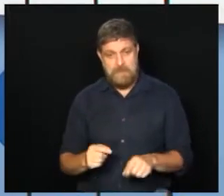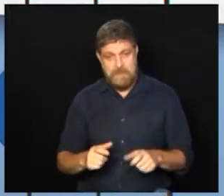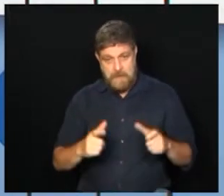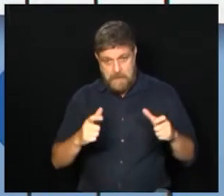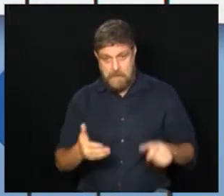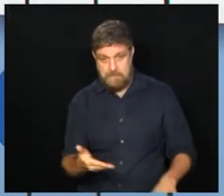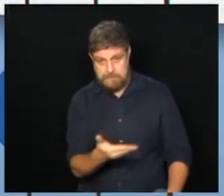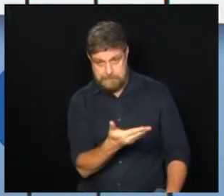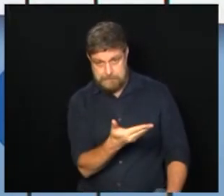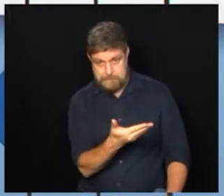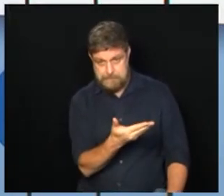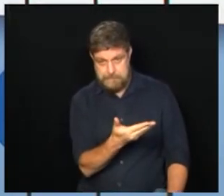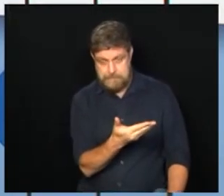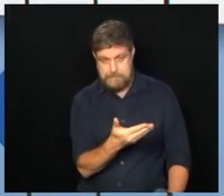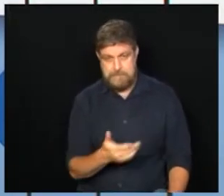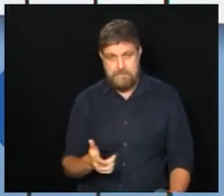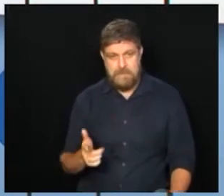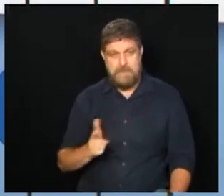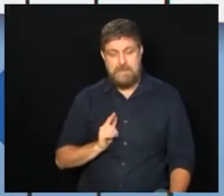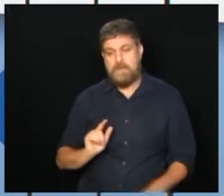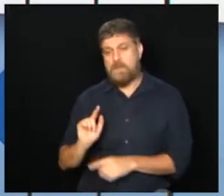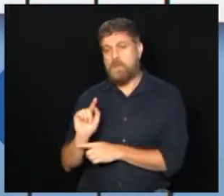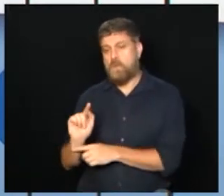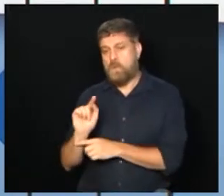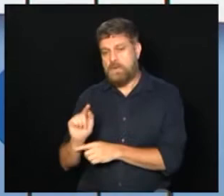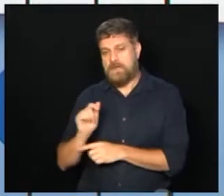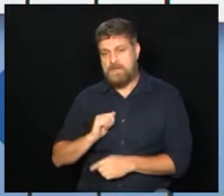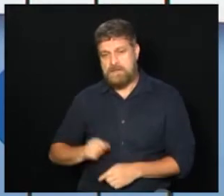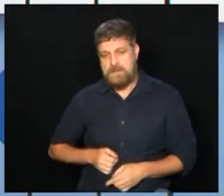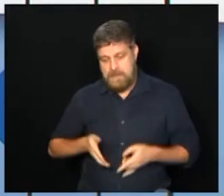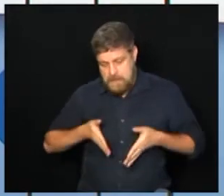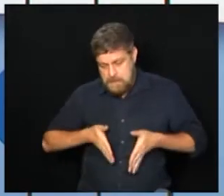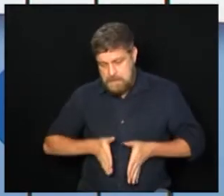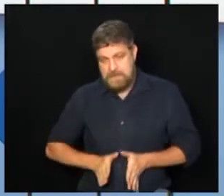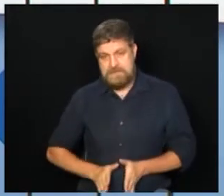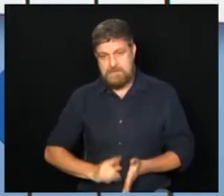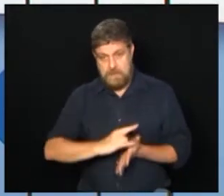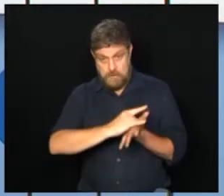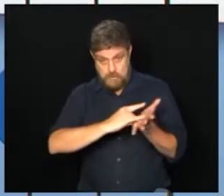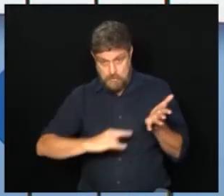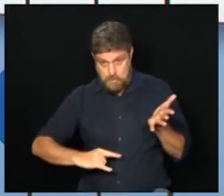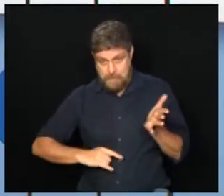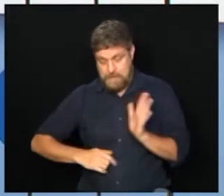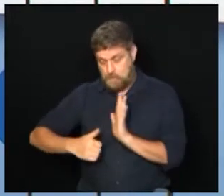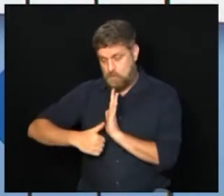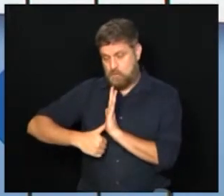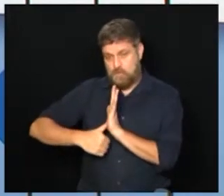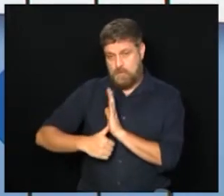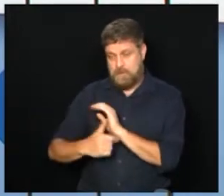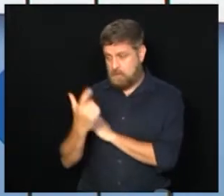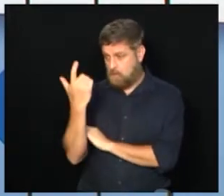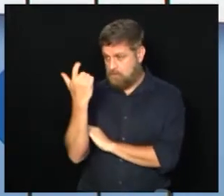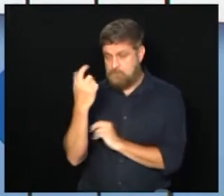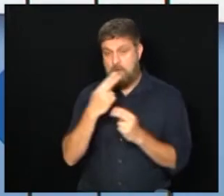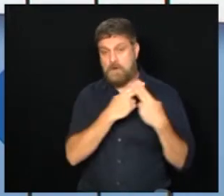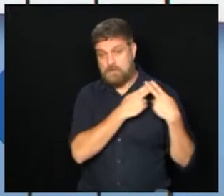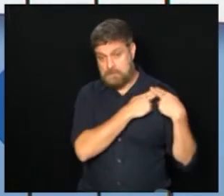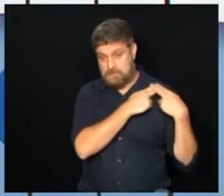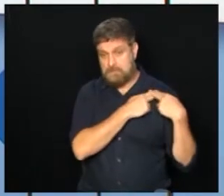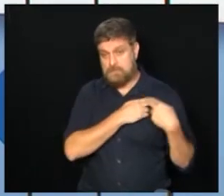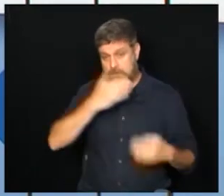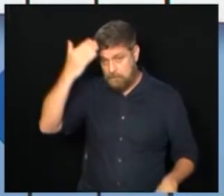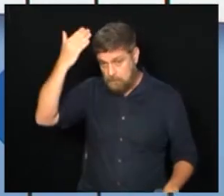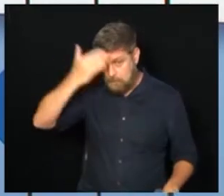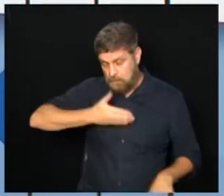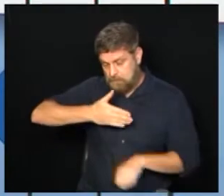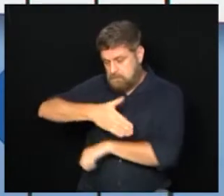Para fazer o cadastro, tem que levar certidão de nascimento da criança, documento com foto do responsável, comprovante